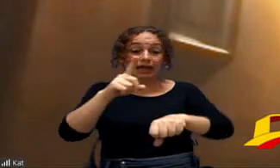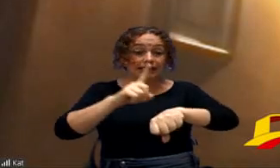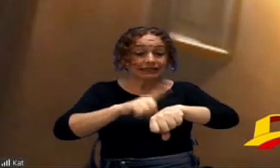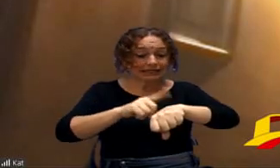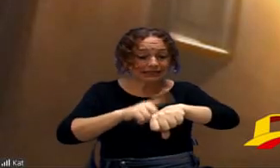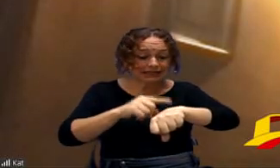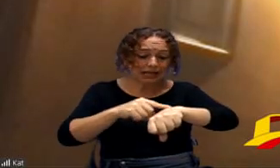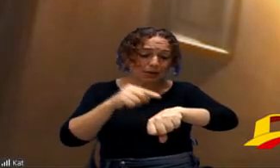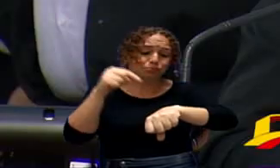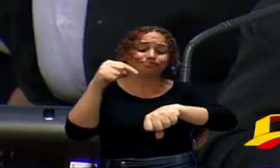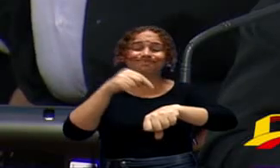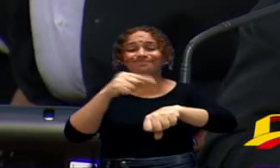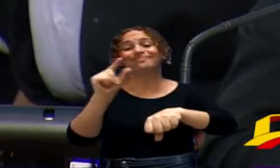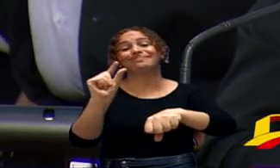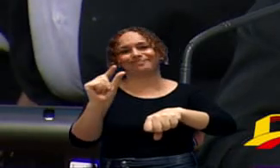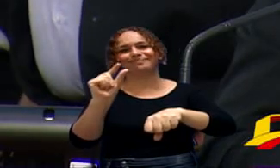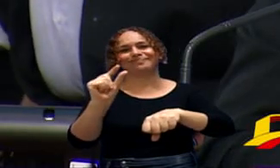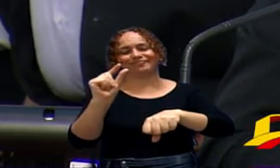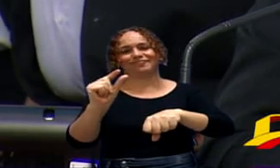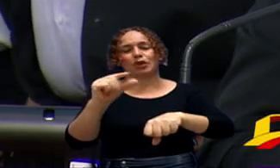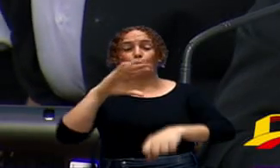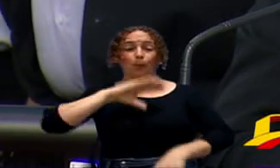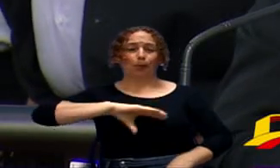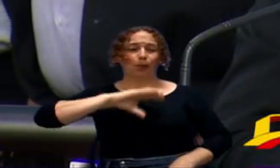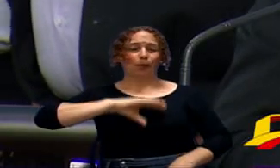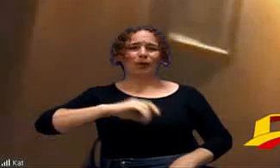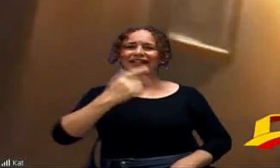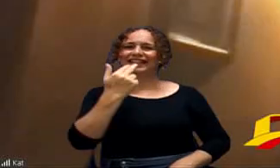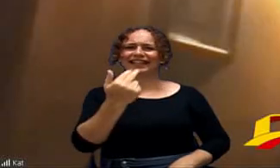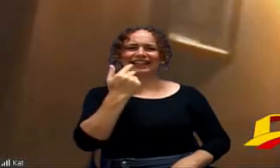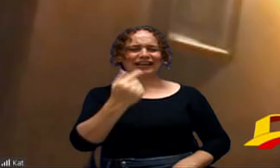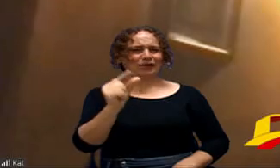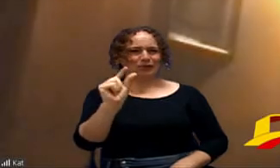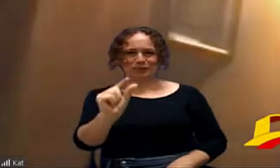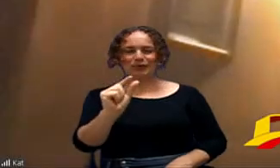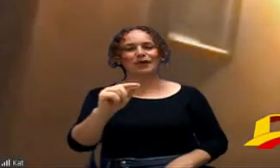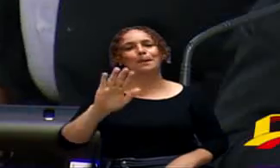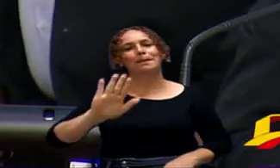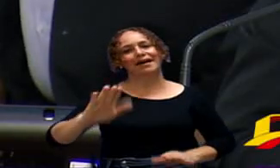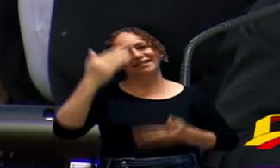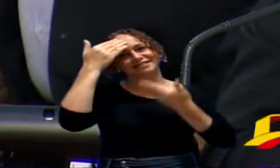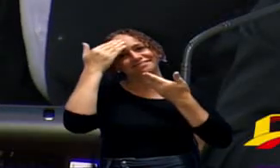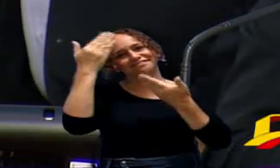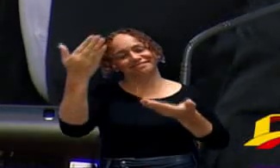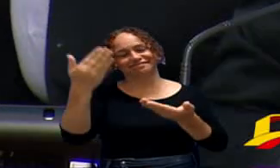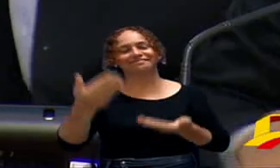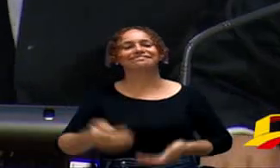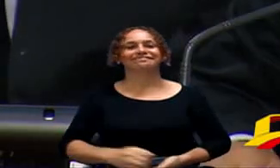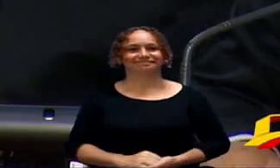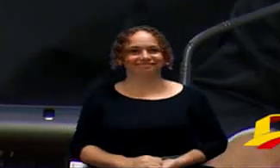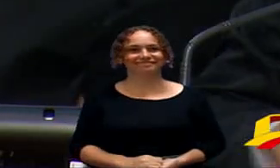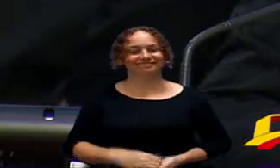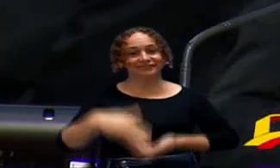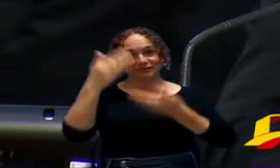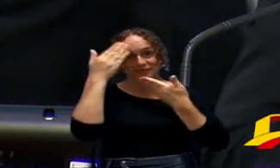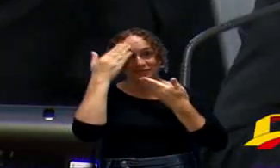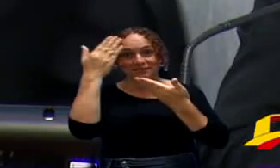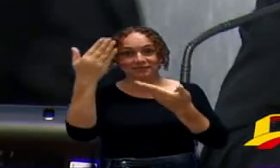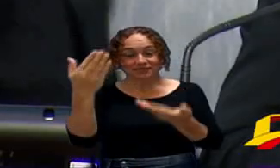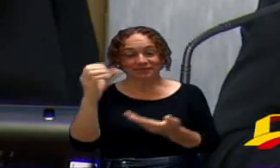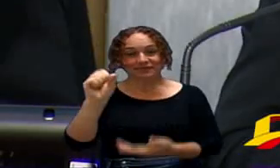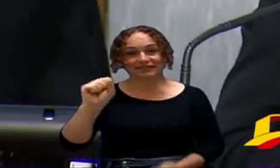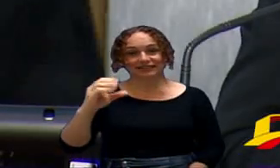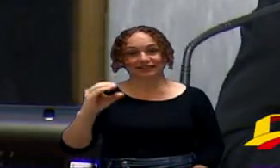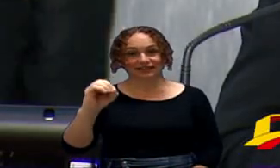já finalizou o tempo. Desculpa para o meu português, mas agradeço muito por essa oportunidade. Muito obrigado mais uma vez, senhor Scott, pela sua